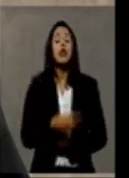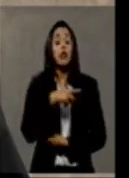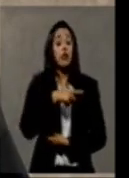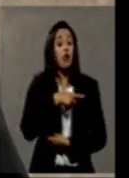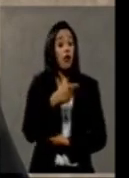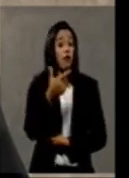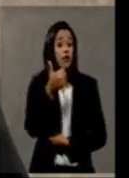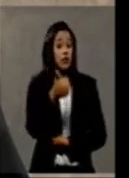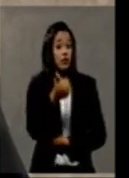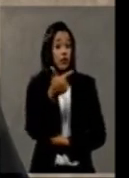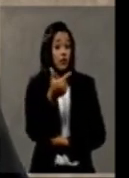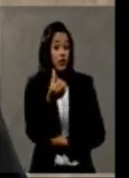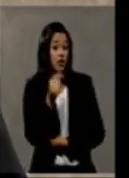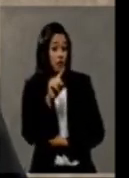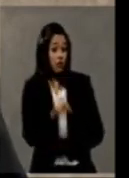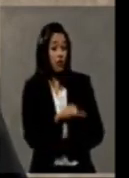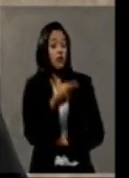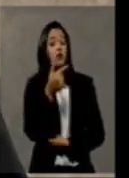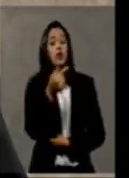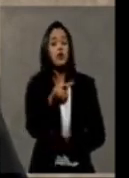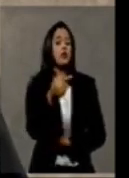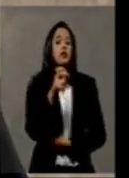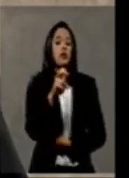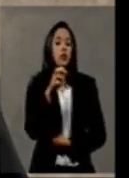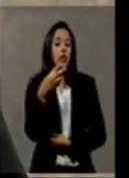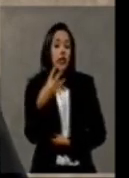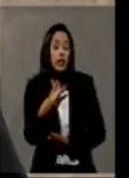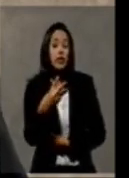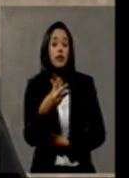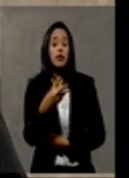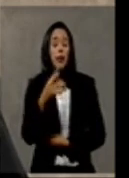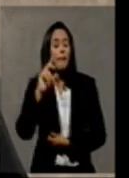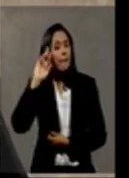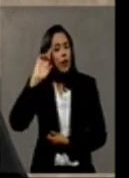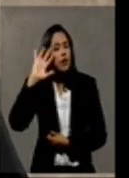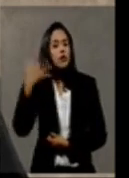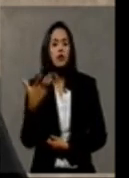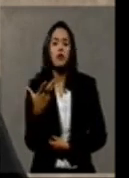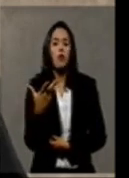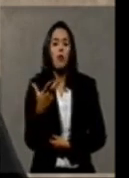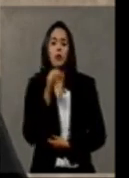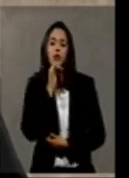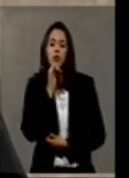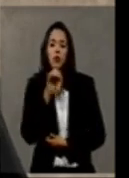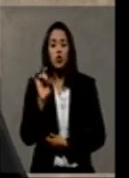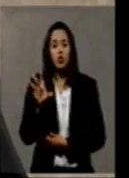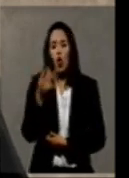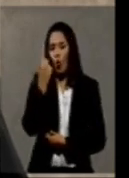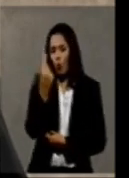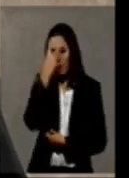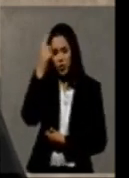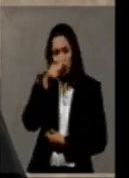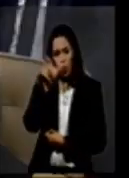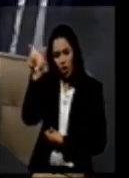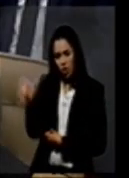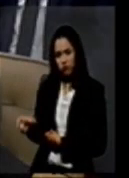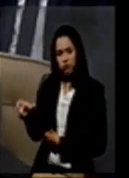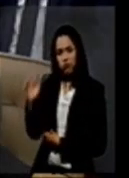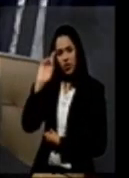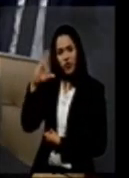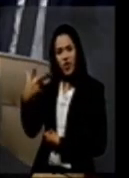126 mil 753 decisões entre monocráticos e colegiados